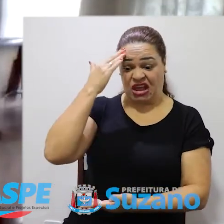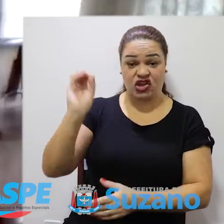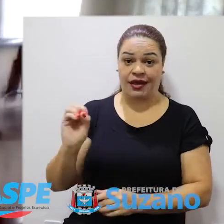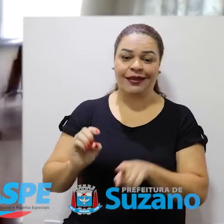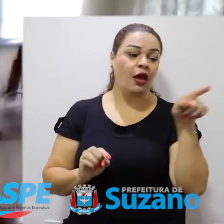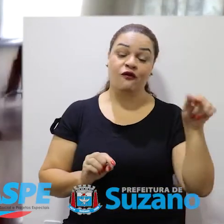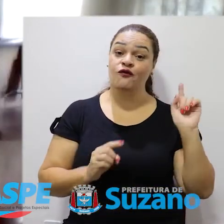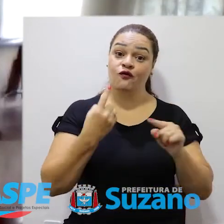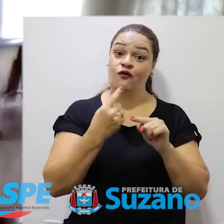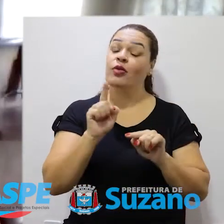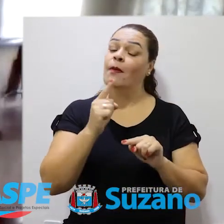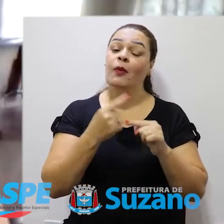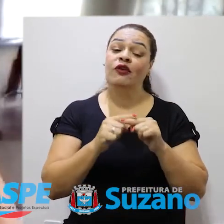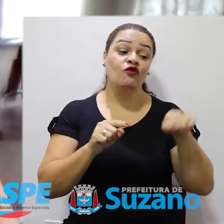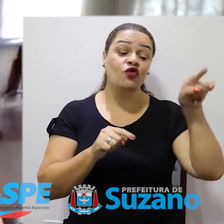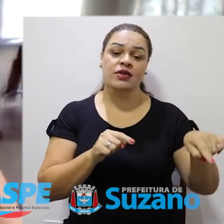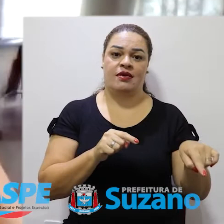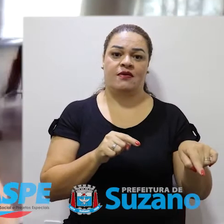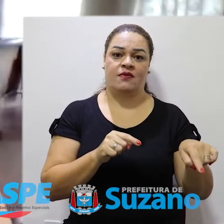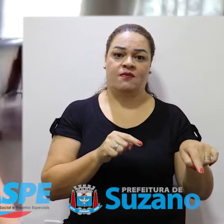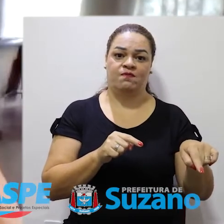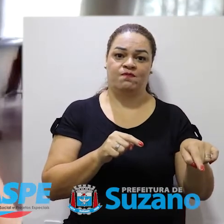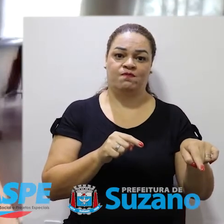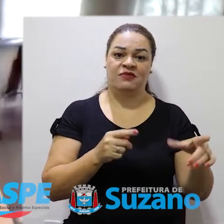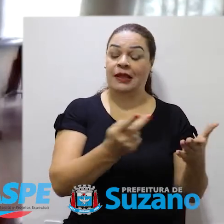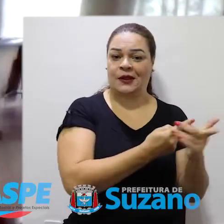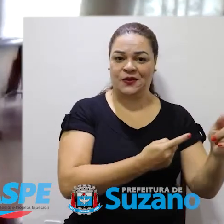Eu falo com ele, eu já falei uma vez, duas vezes, três